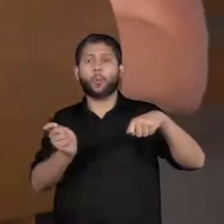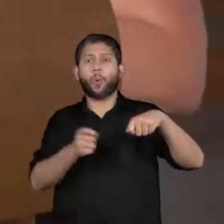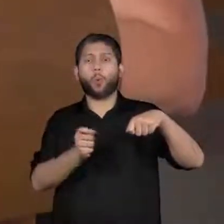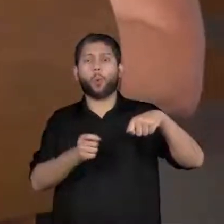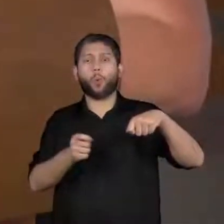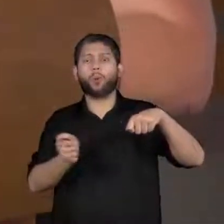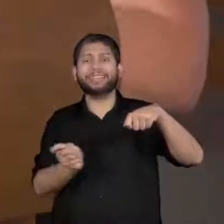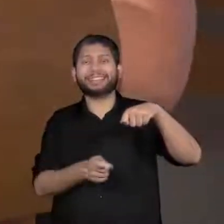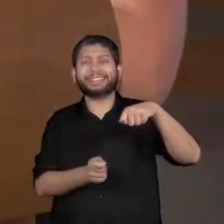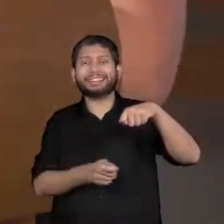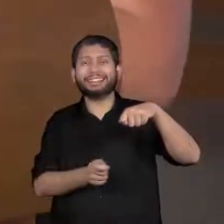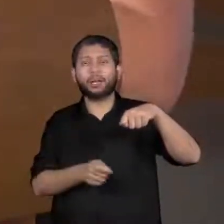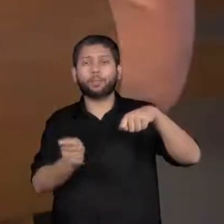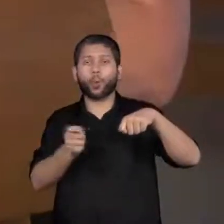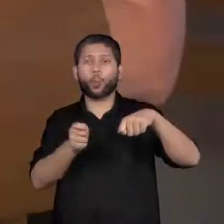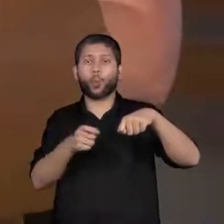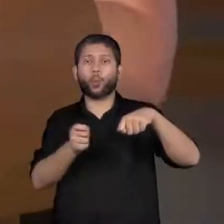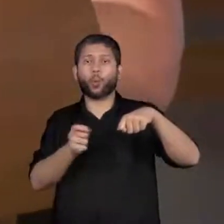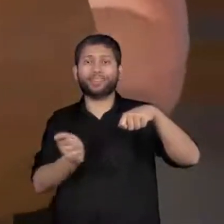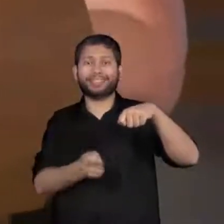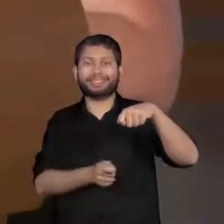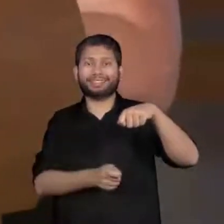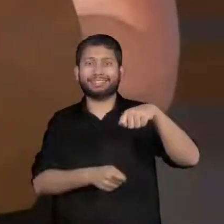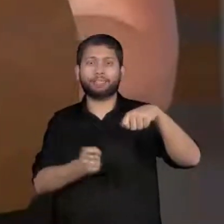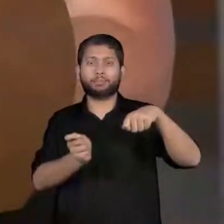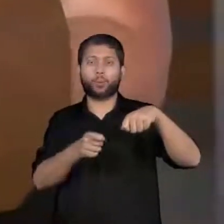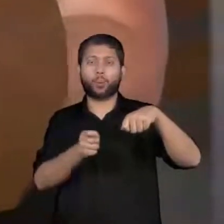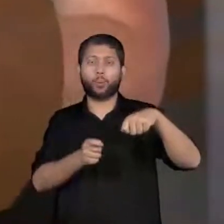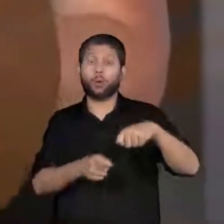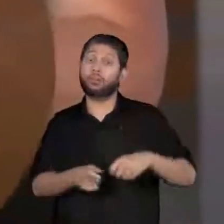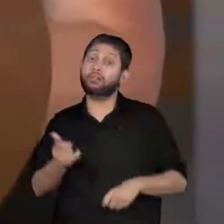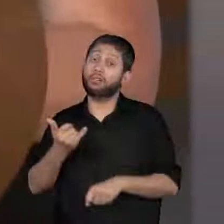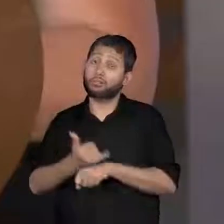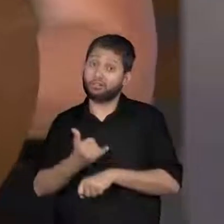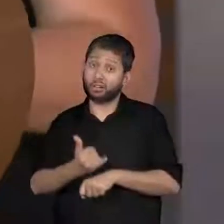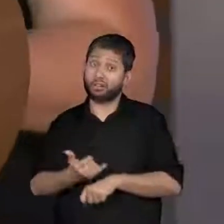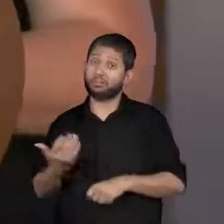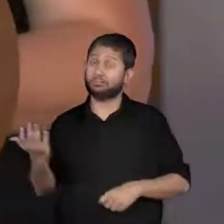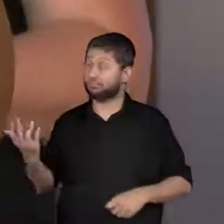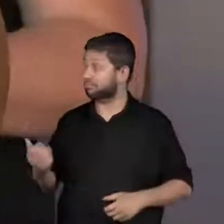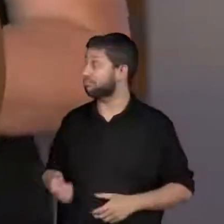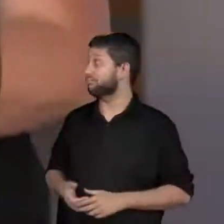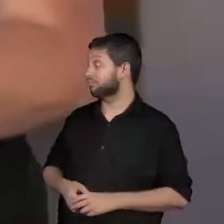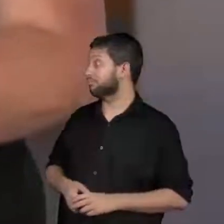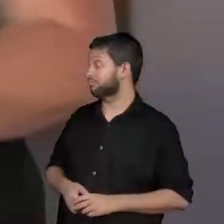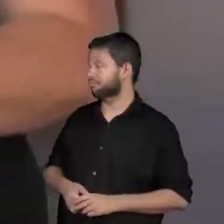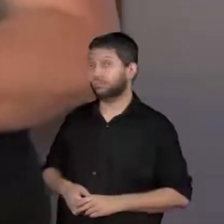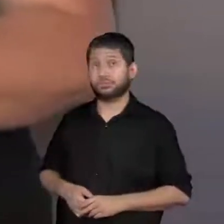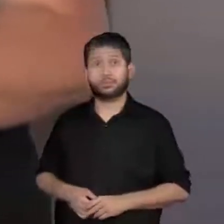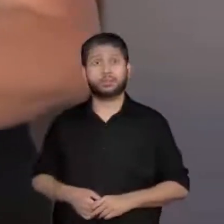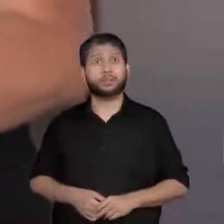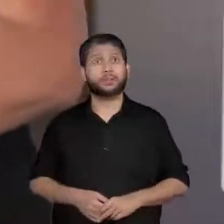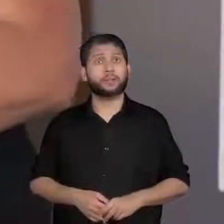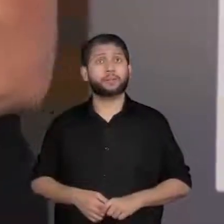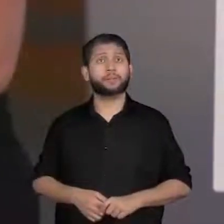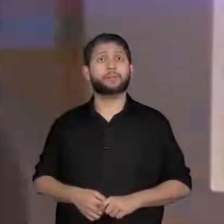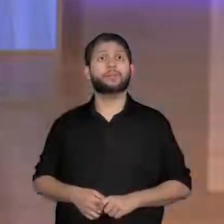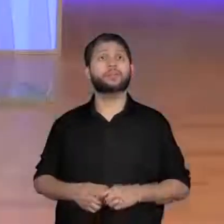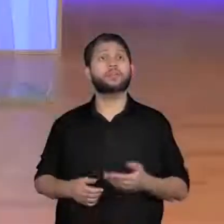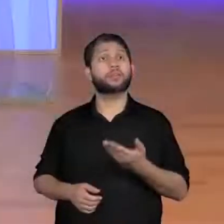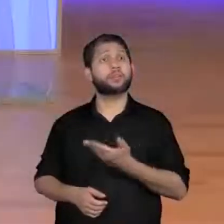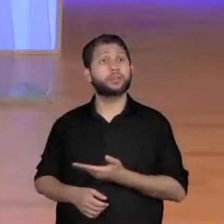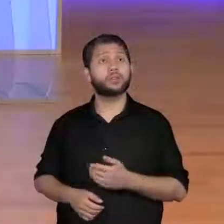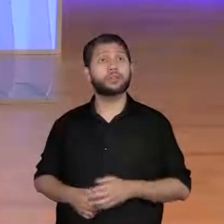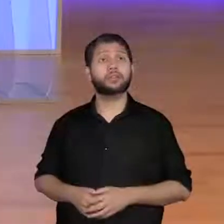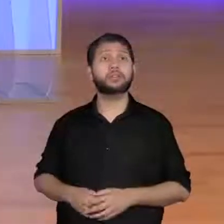Alumínio? Não, não. Uma espécie de alumínio, mas também é uma lata aí, ah, não é? Sim. Uhum. É uma espécie de chocalho. E